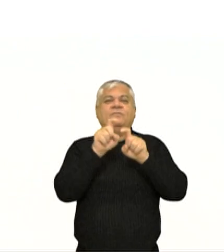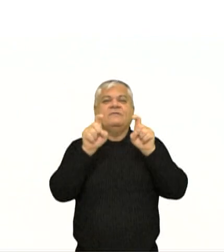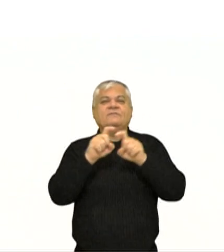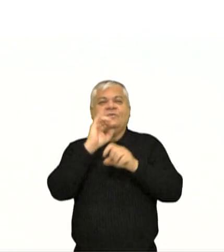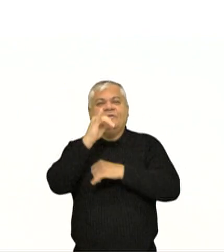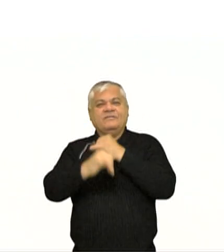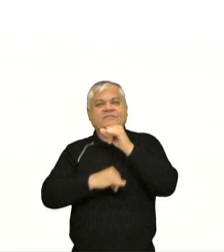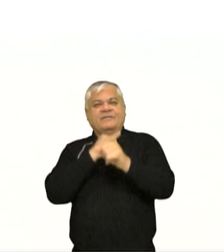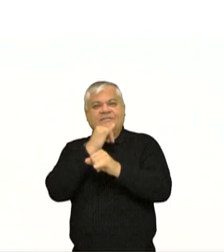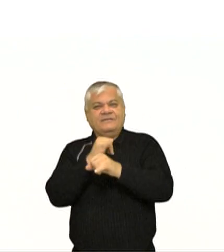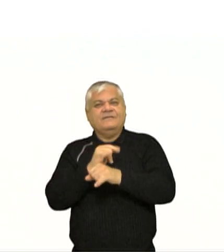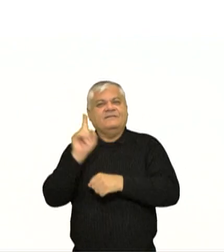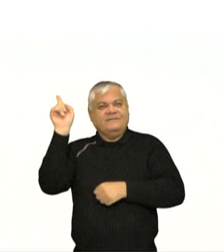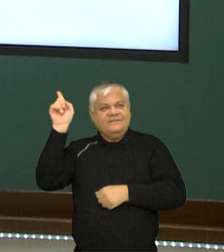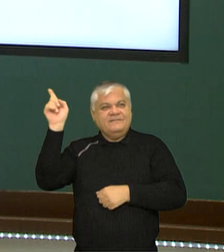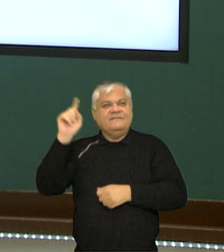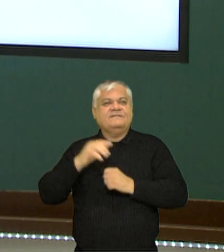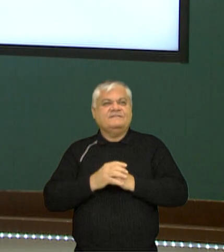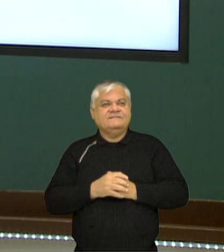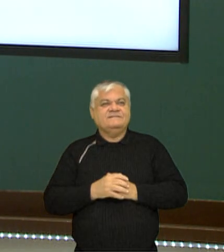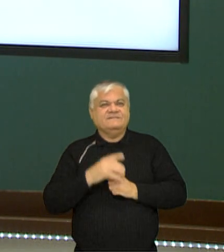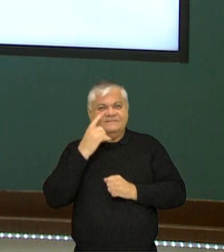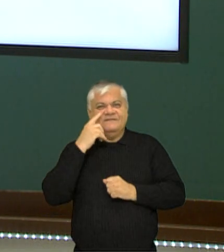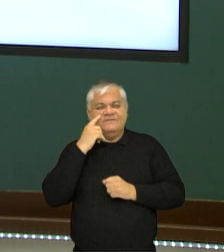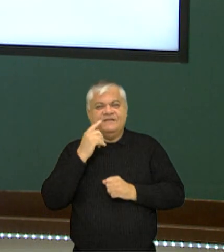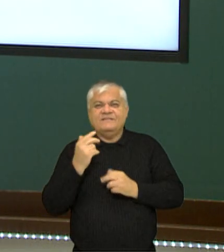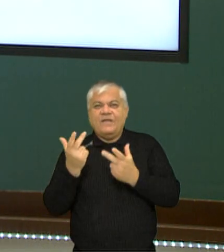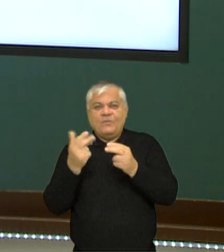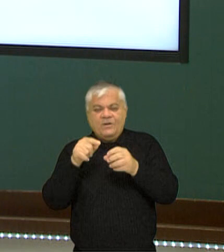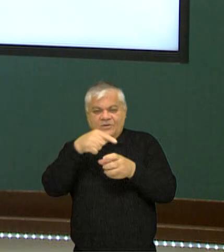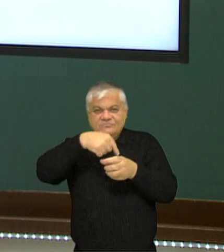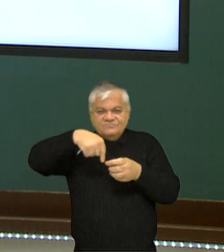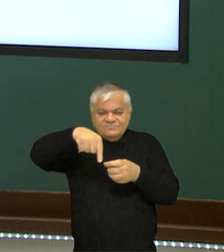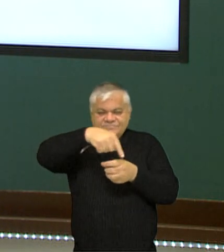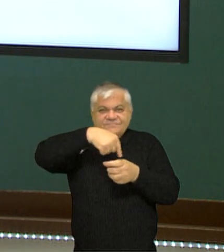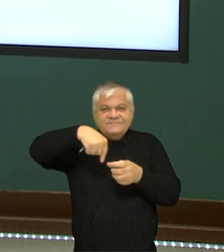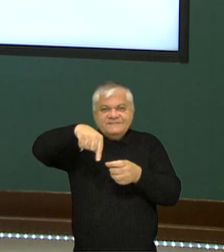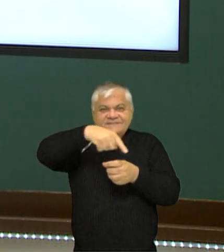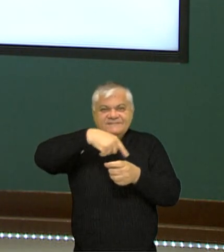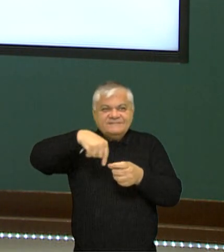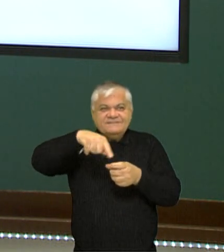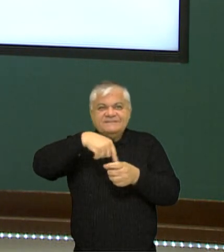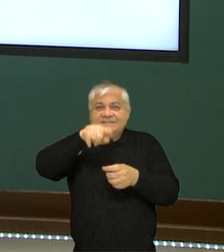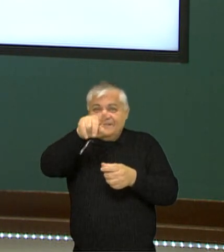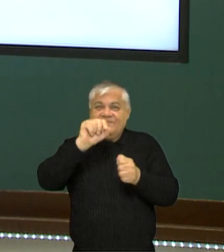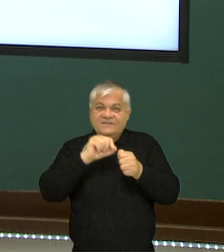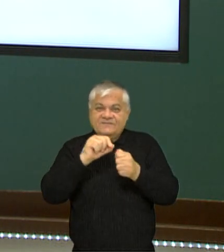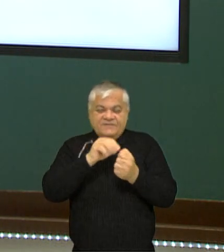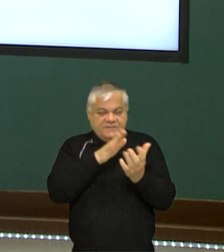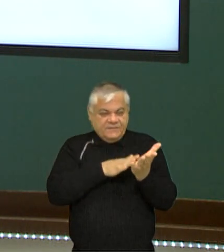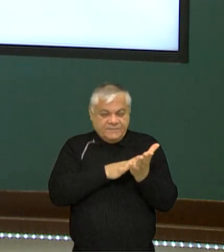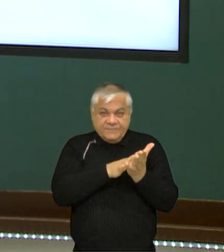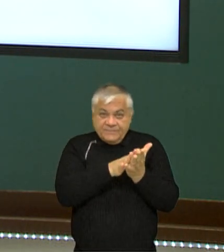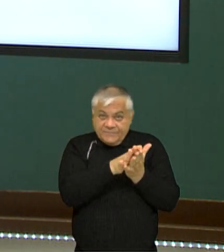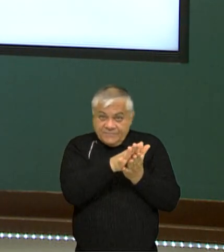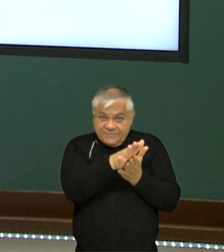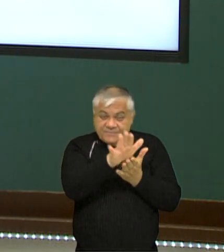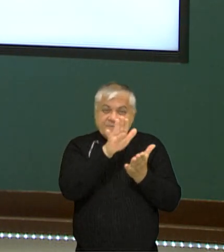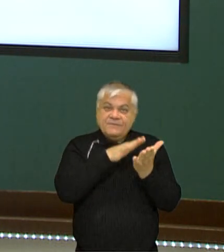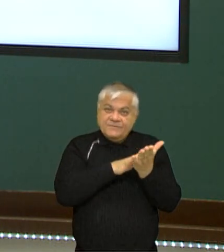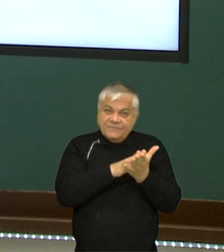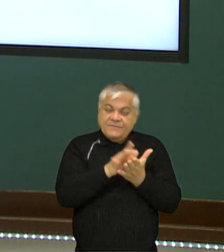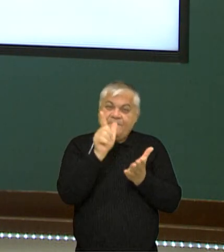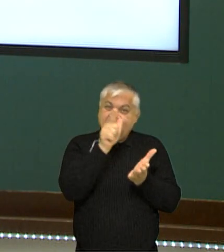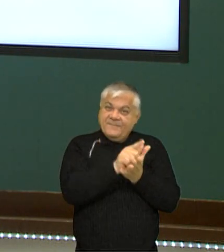Estão vendo que essa imagem ela já está colocada em pequenos círculos. Então você imprimindo isso numa